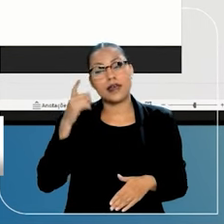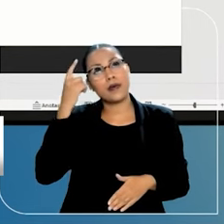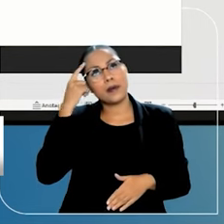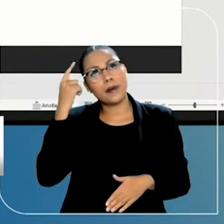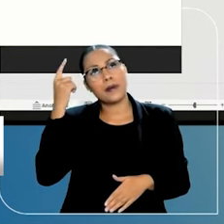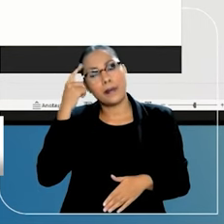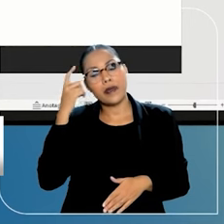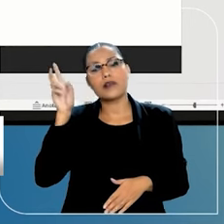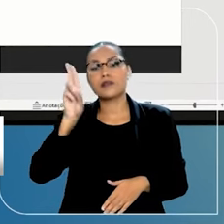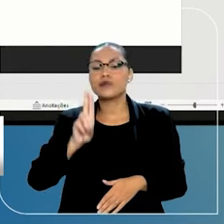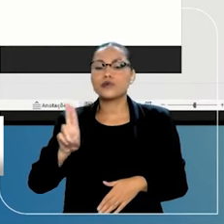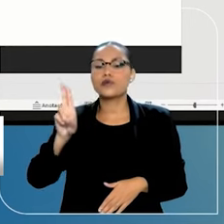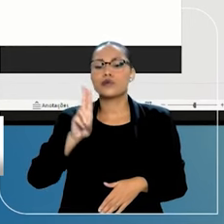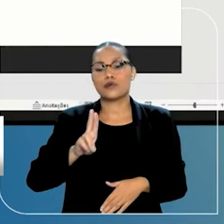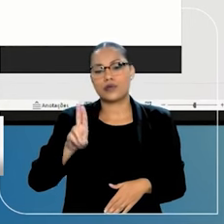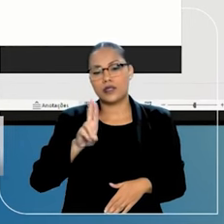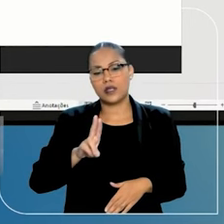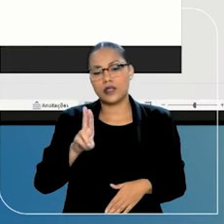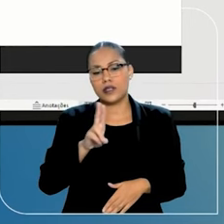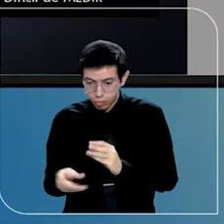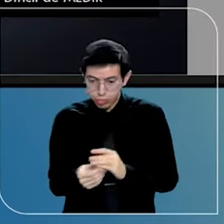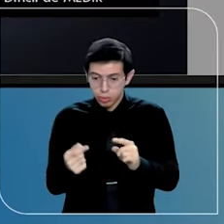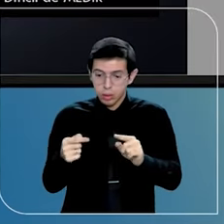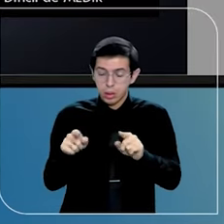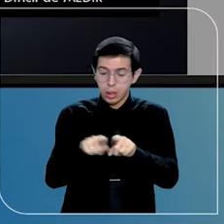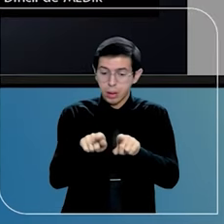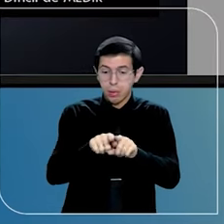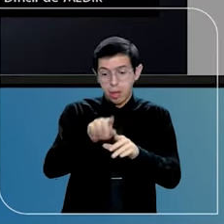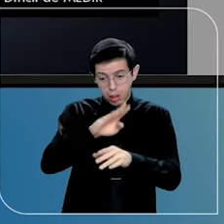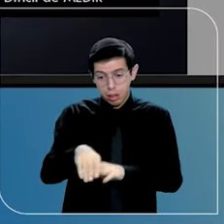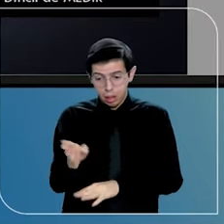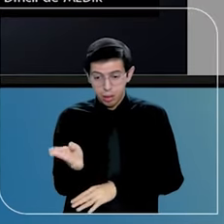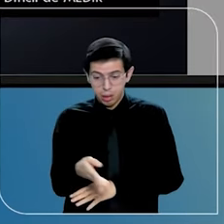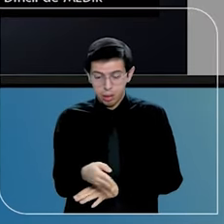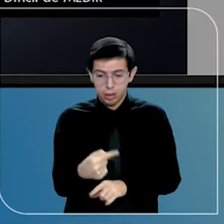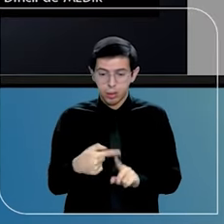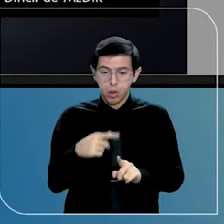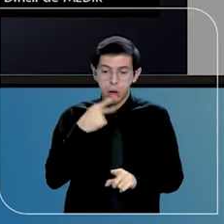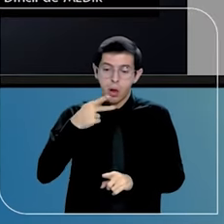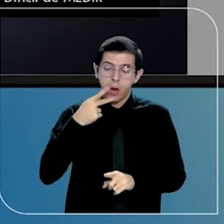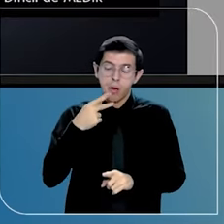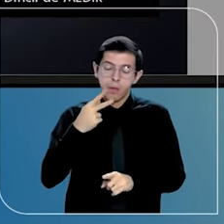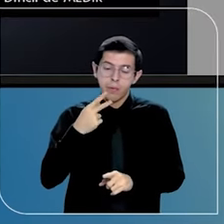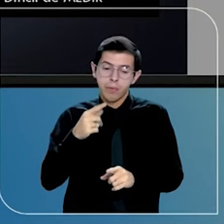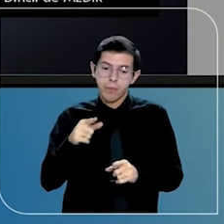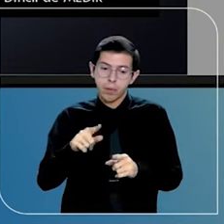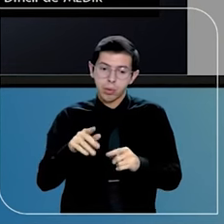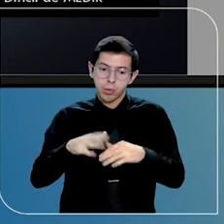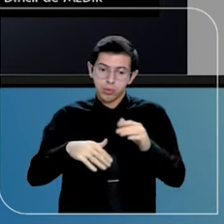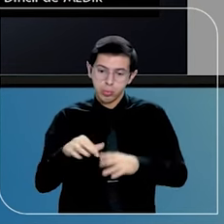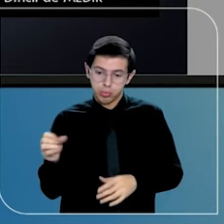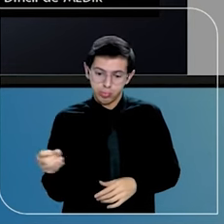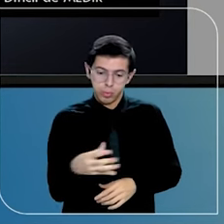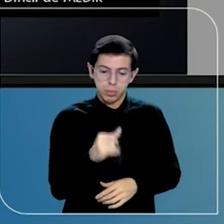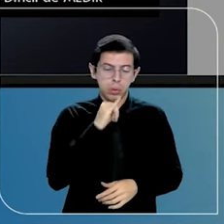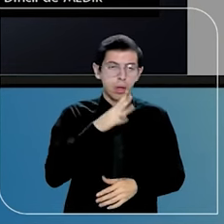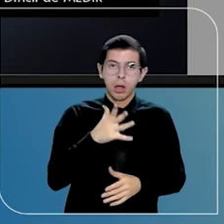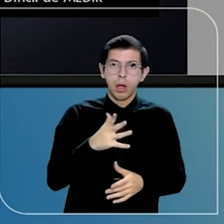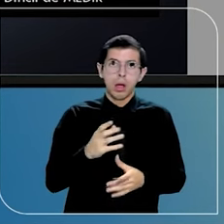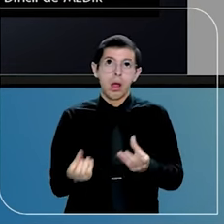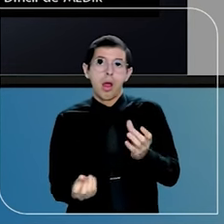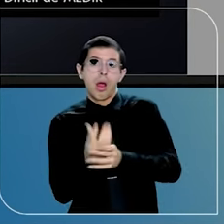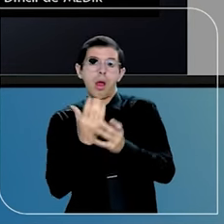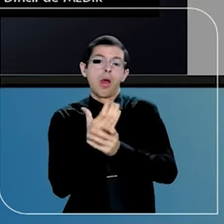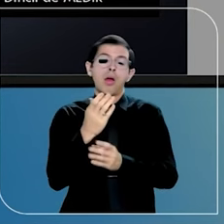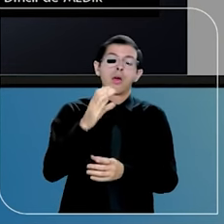usando esse óculos, usando esse filtro. Quando a gente trata de inovação, a maioria dos agentes públicos quer criar um novo ChatGPT, que